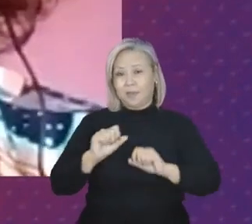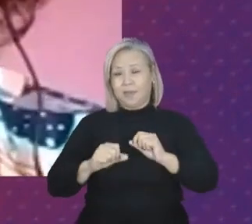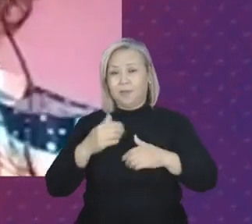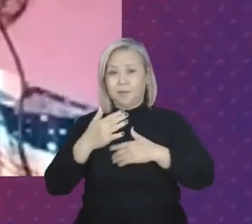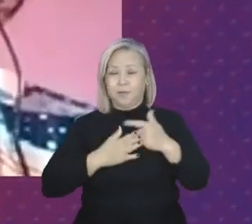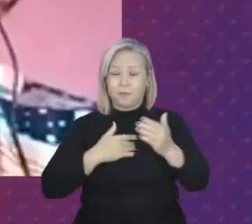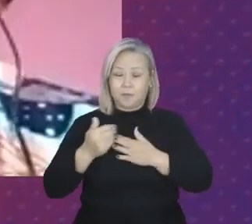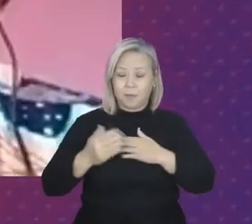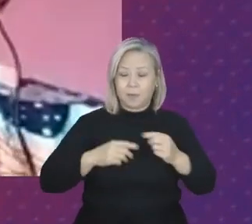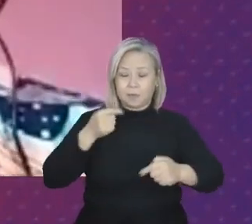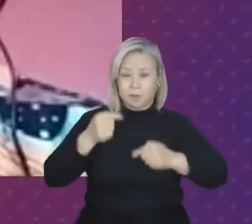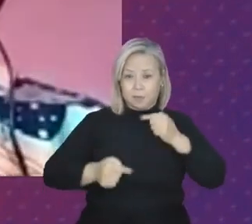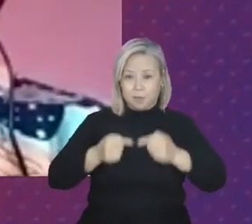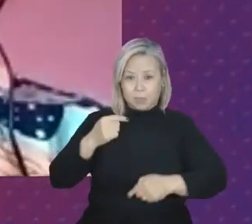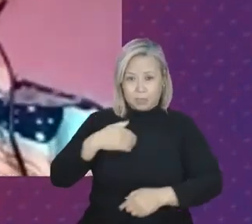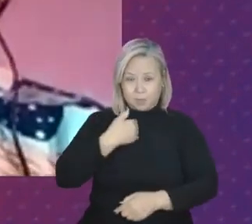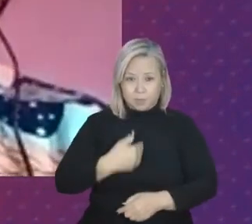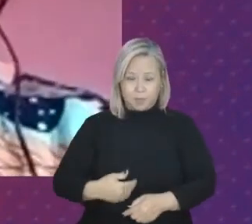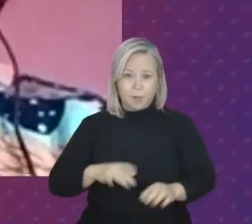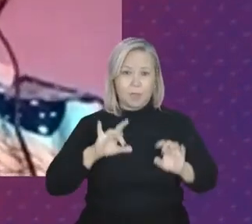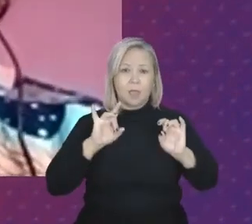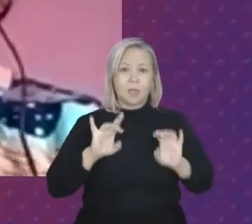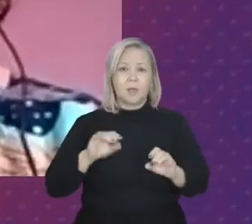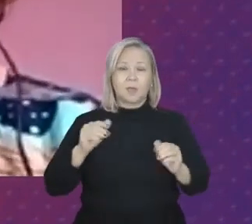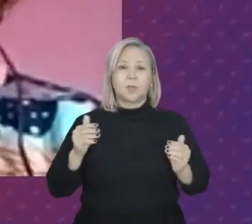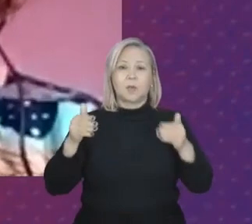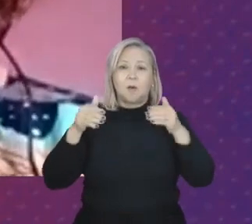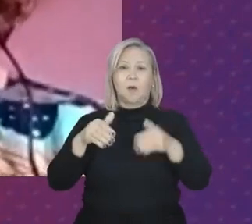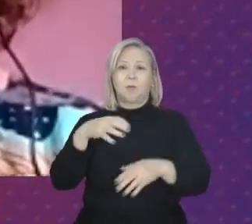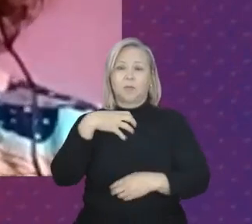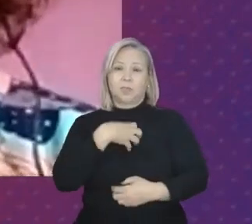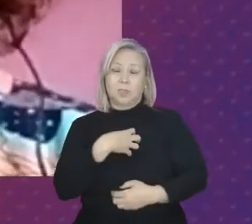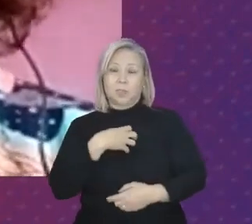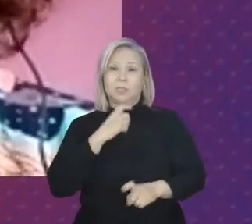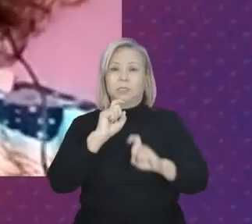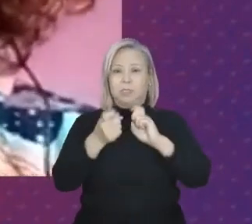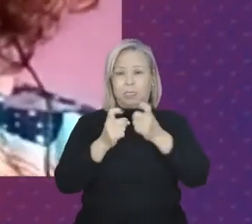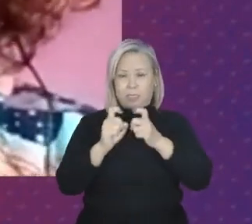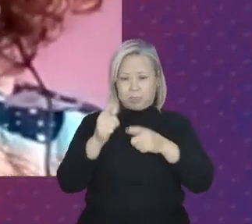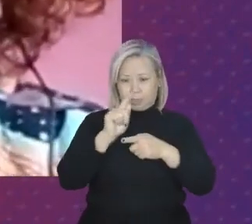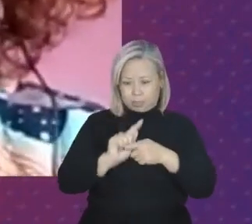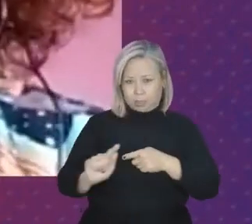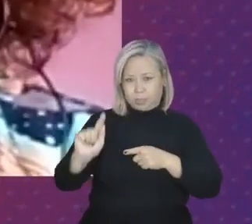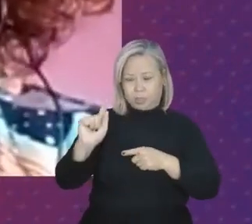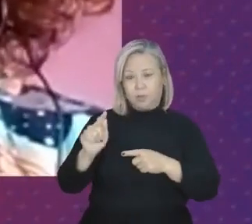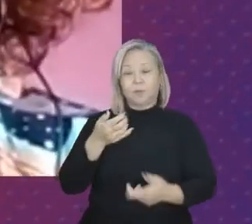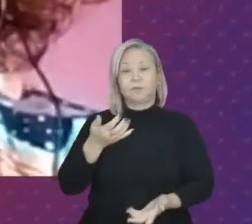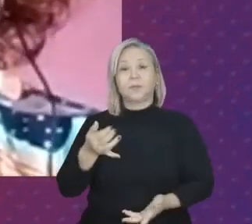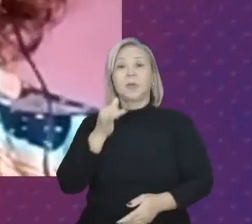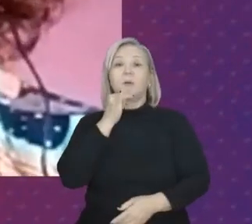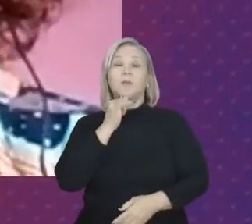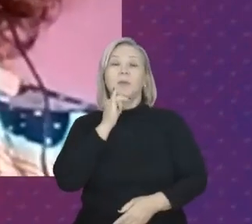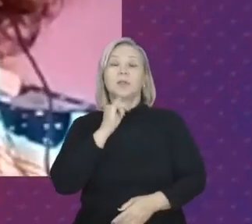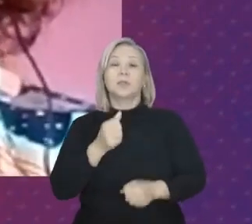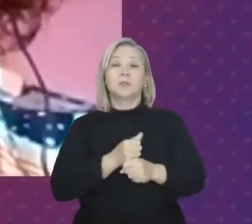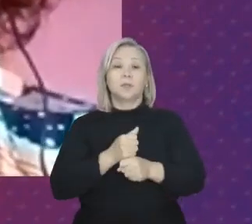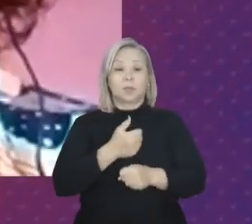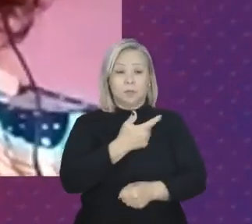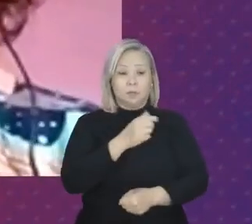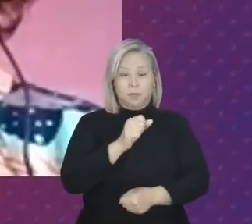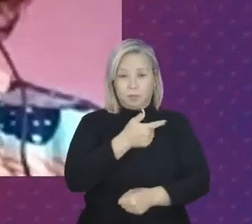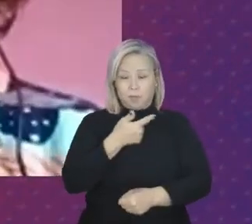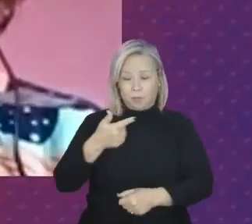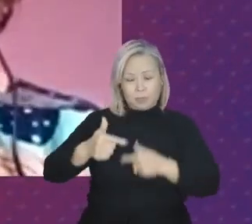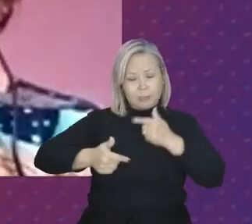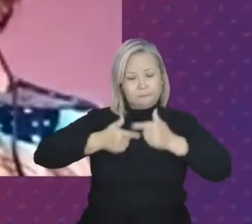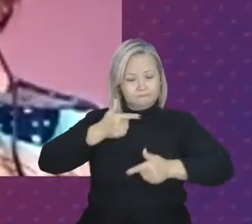de políticas públicas, não só no sentido de ser gestora, então, por exemplo, em 2020 eu estava